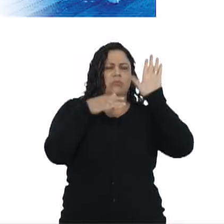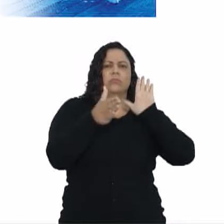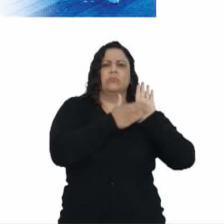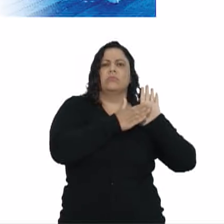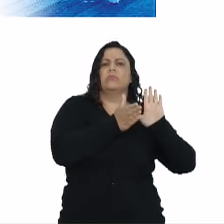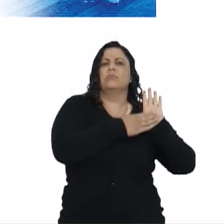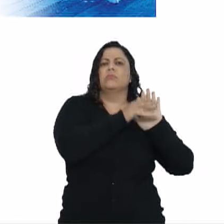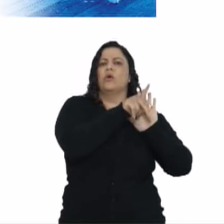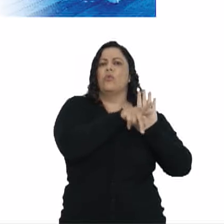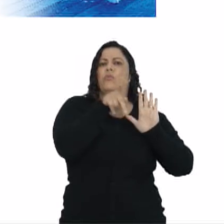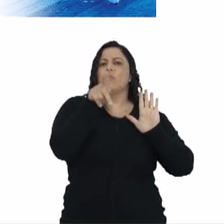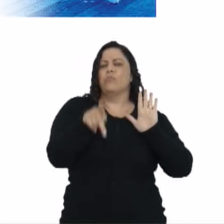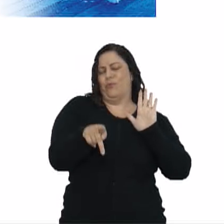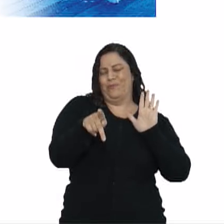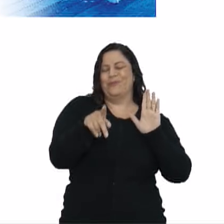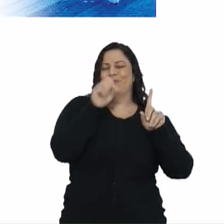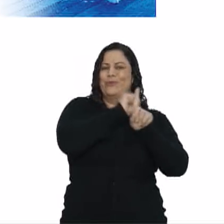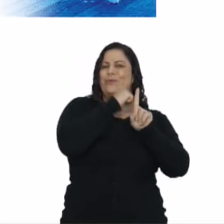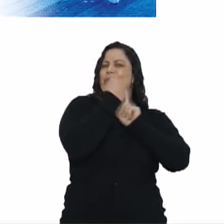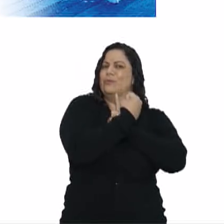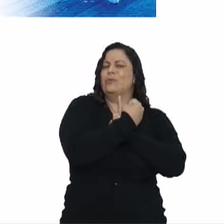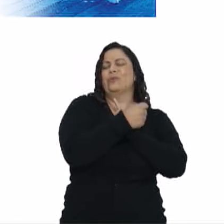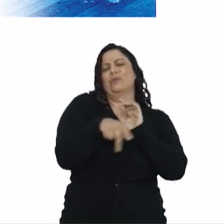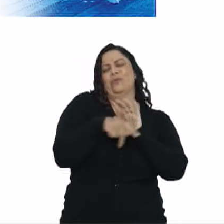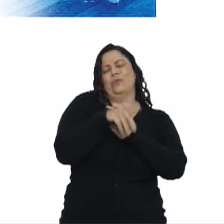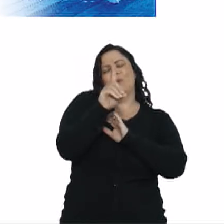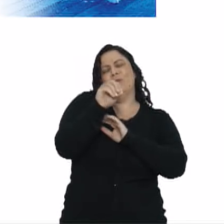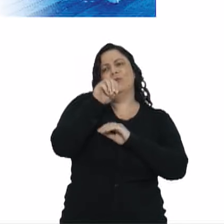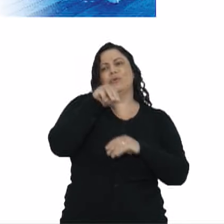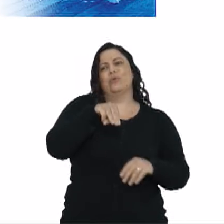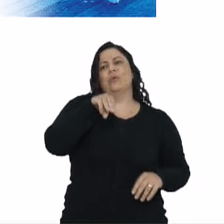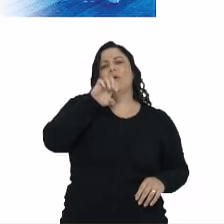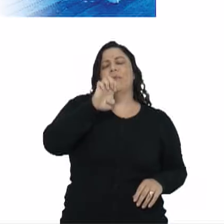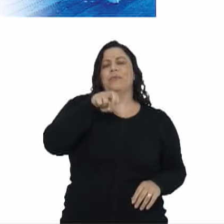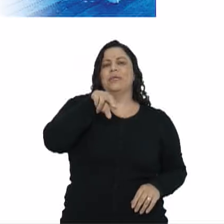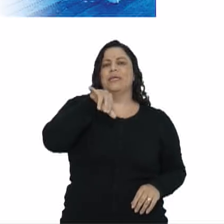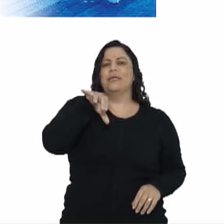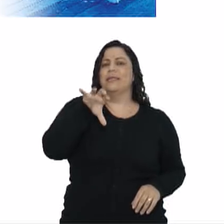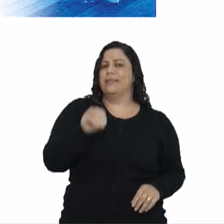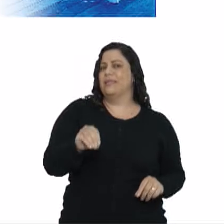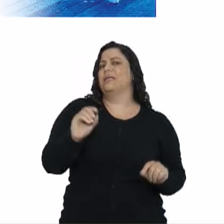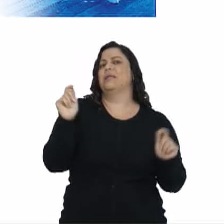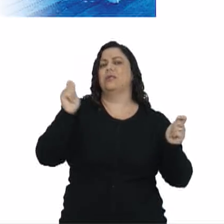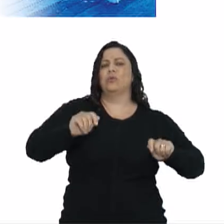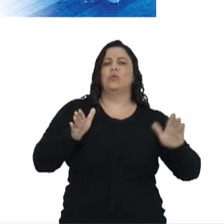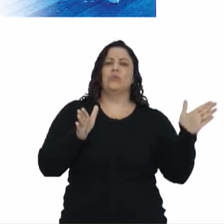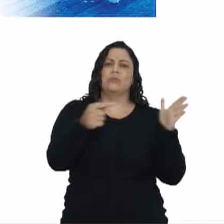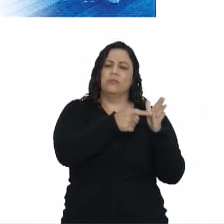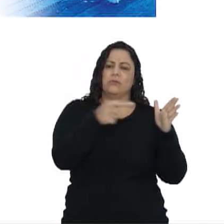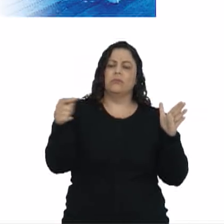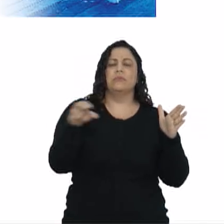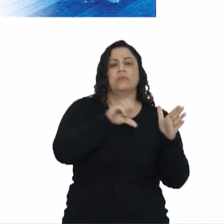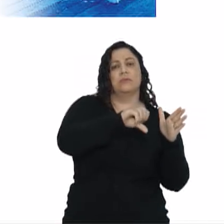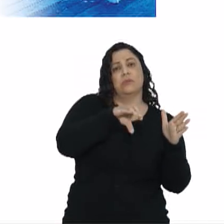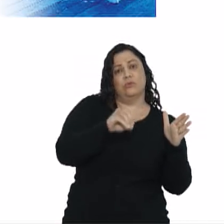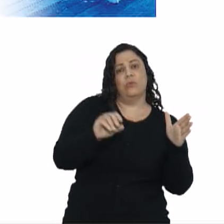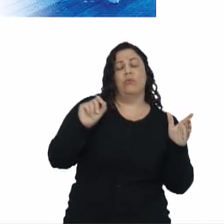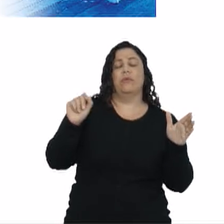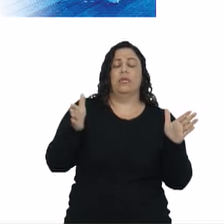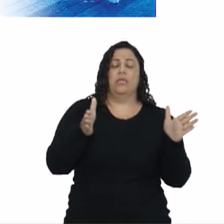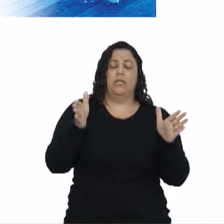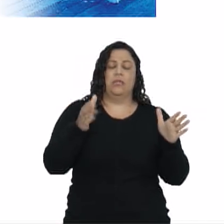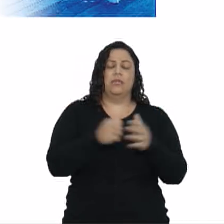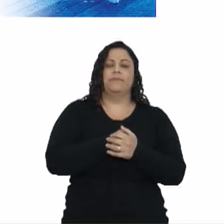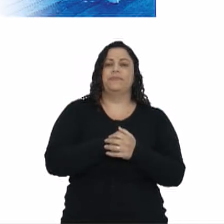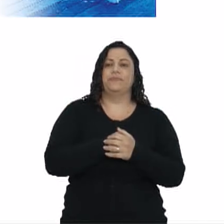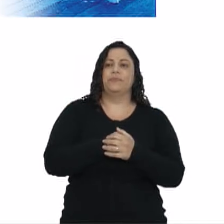sociólogo italiano Domenico Di Masi no meio da década de 90. Basicamente, o que é ócio criativo?